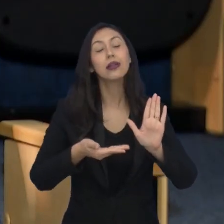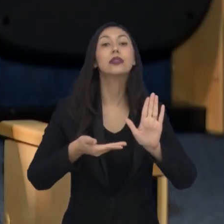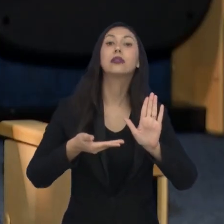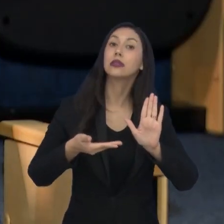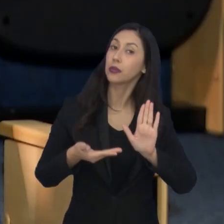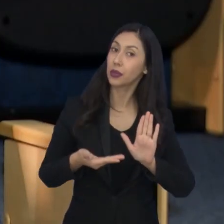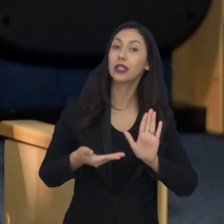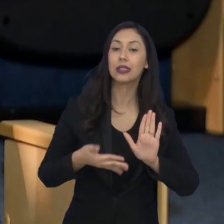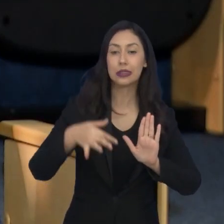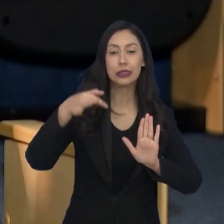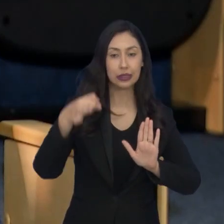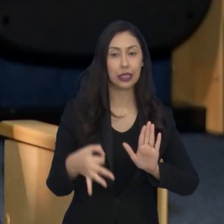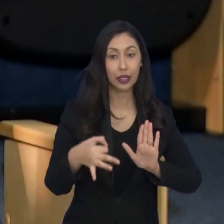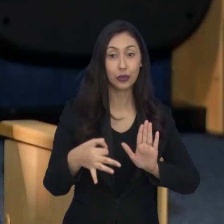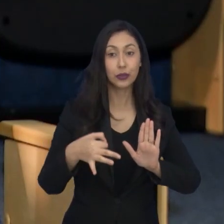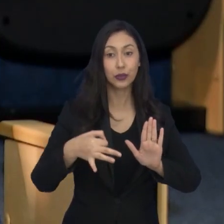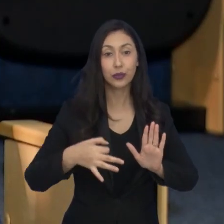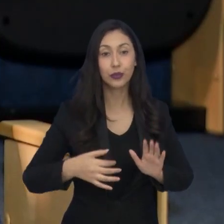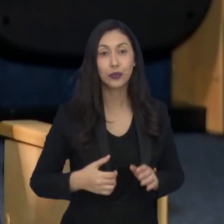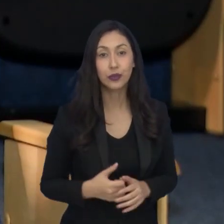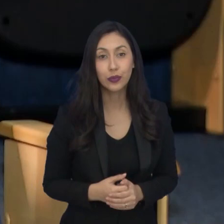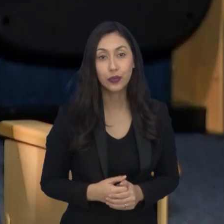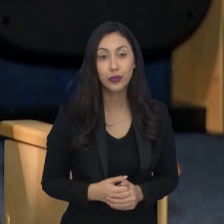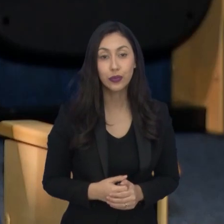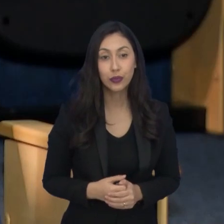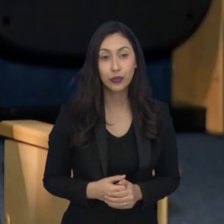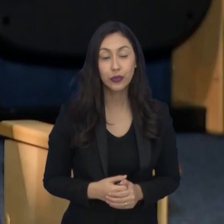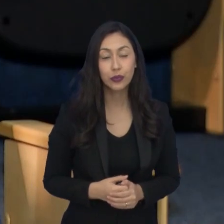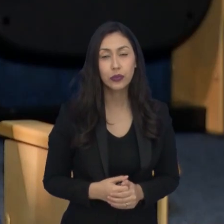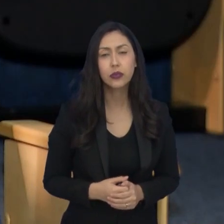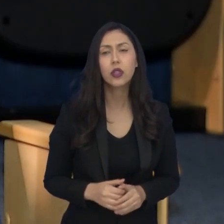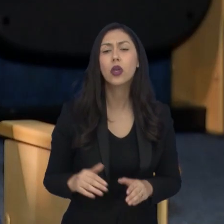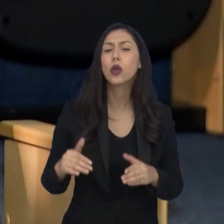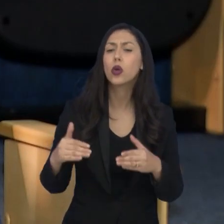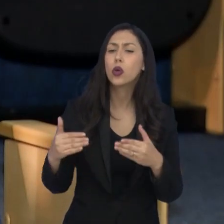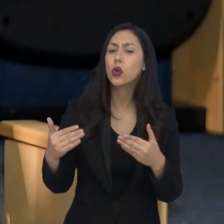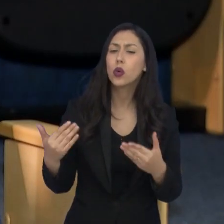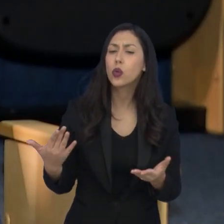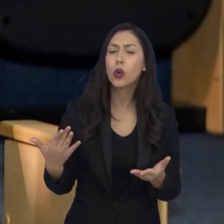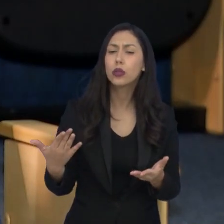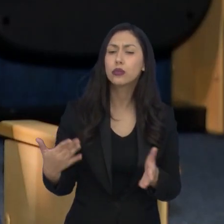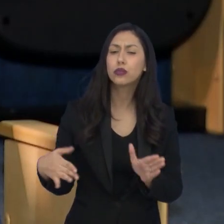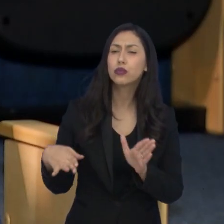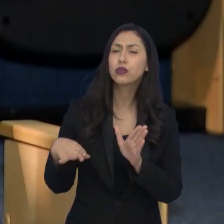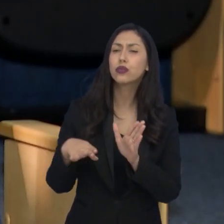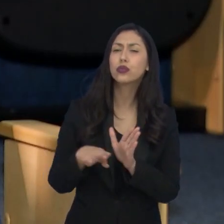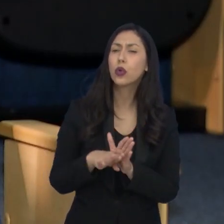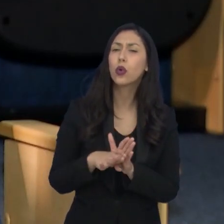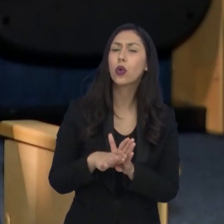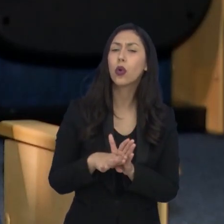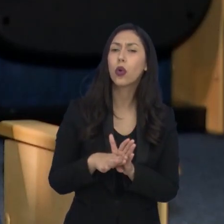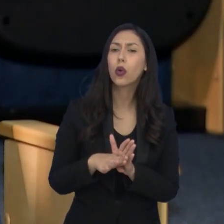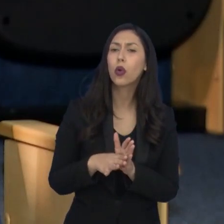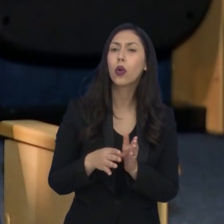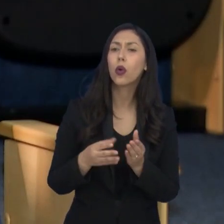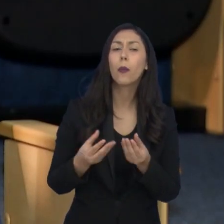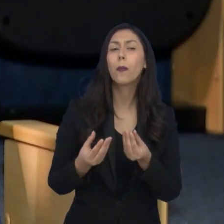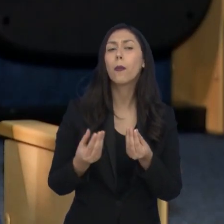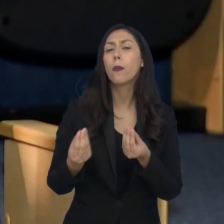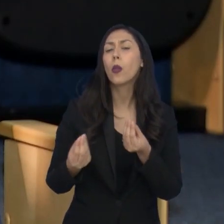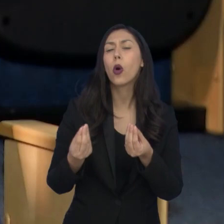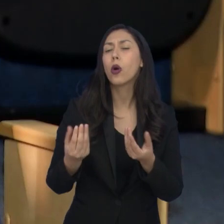o último documento da regularização de posse. Certo, e quando a senhora chegou em São José, a senhora chegou para morar em qual